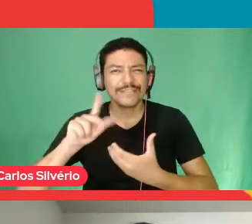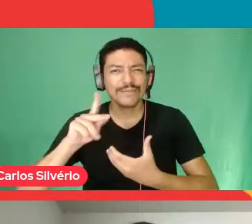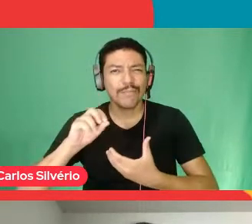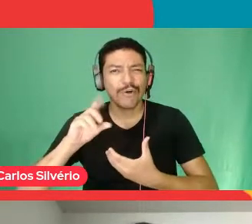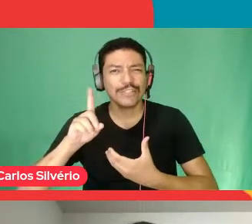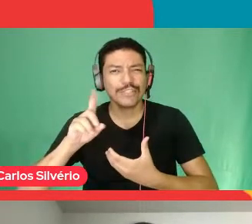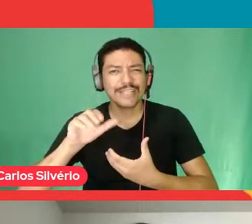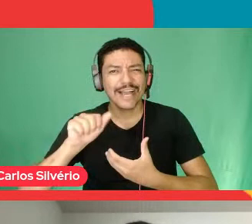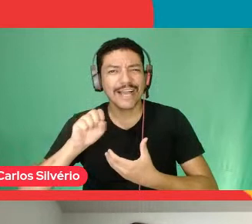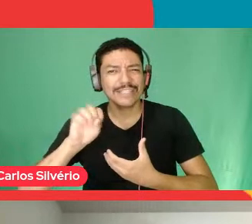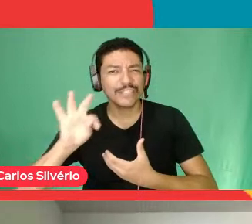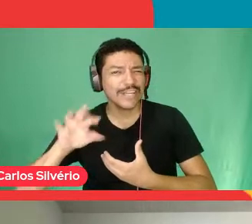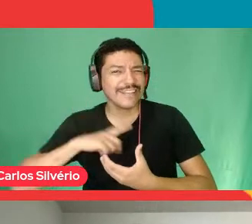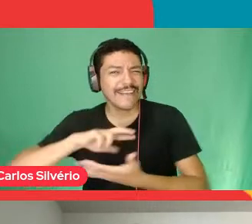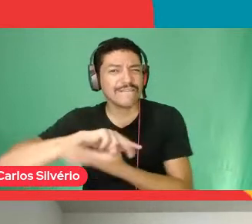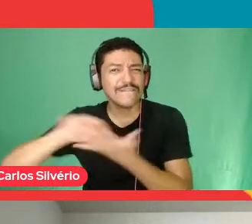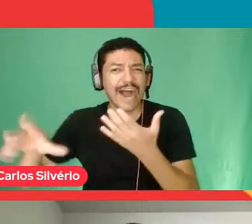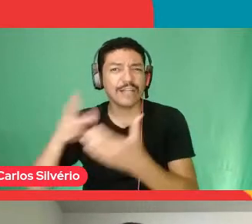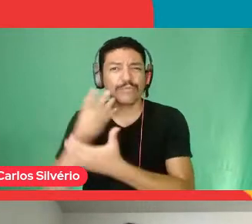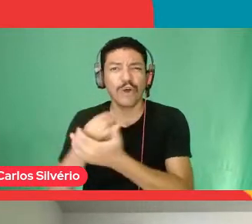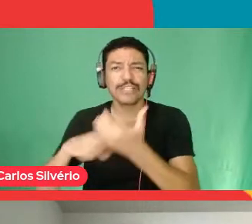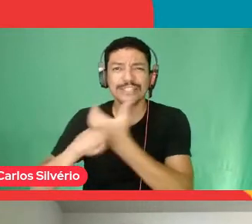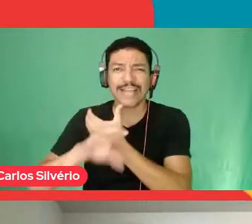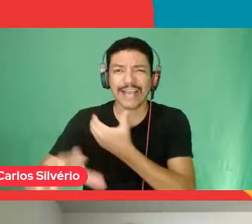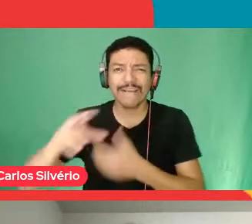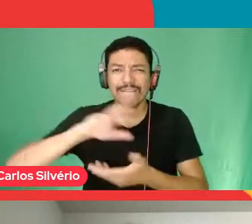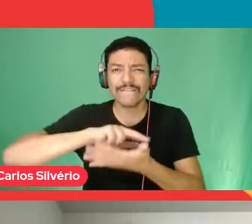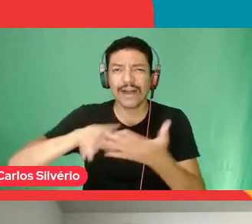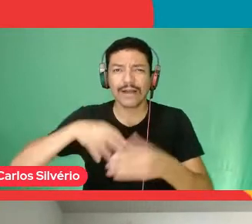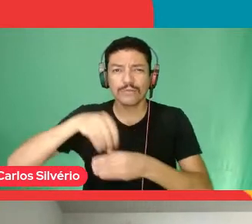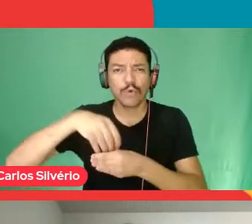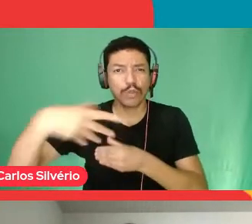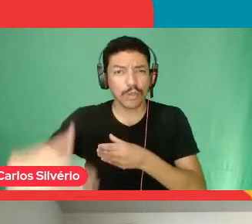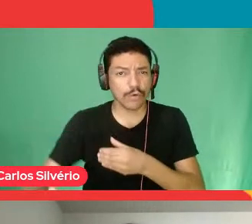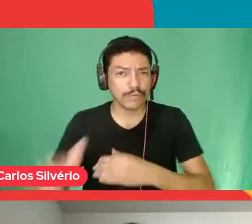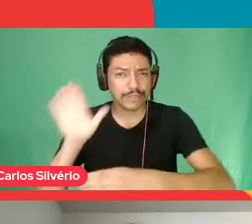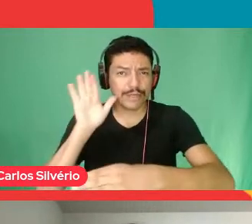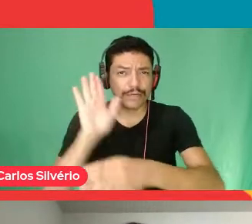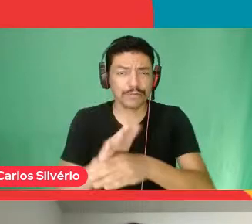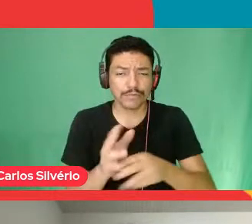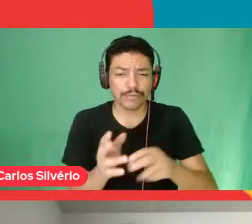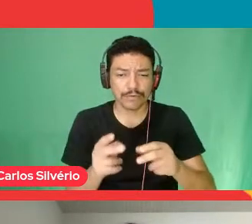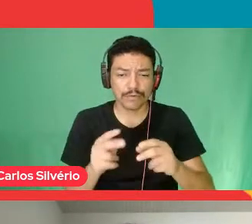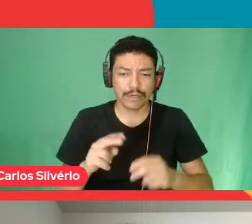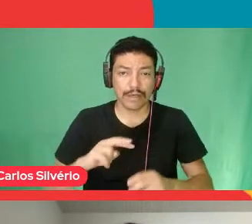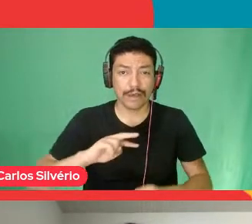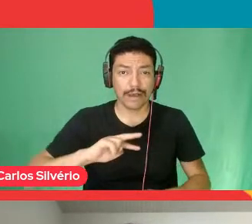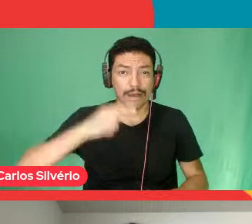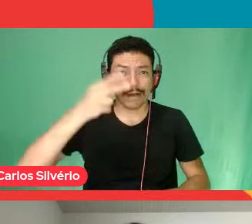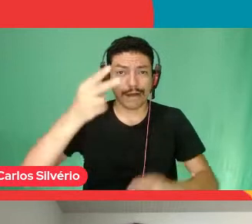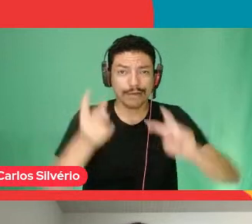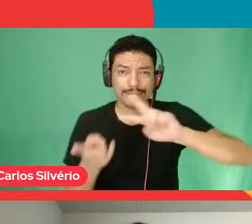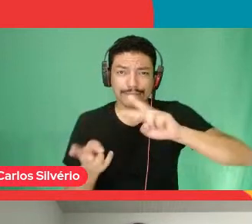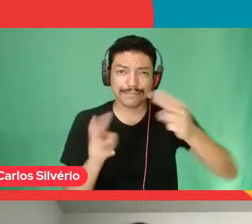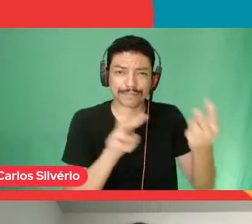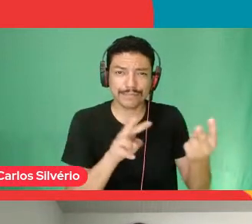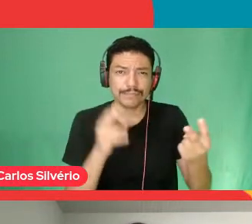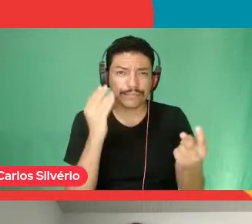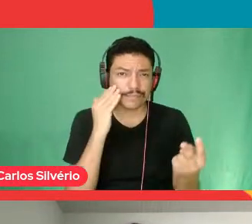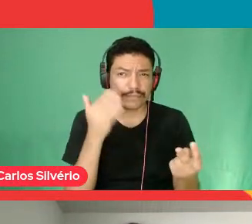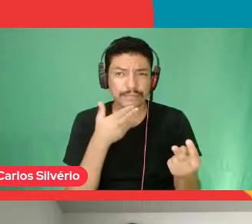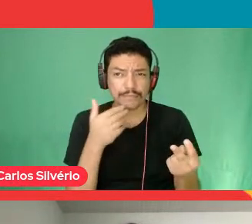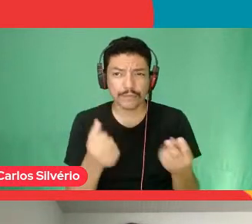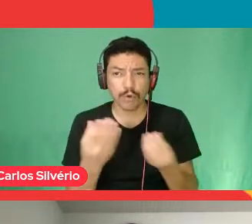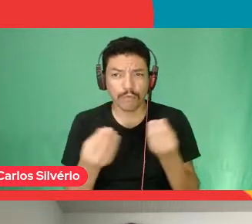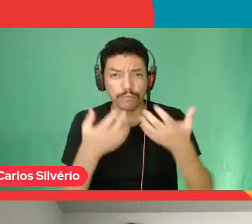outros podcasts, outros conteúdos para fazer essa ajuda na transição de carreira, de entender como é que é, né? Então, eu acho que a dignidade